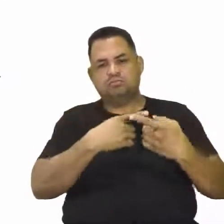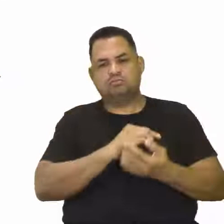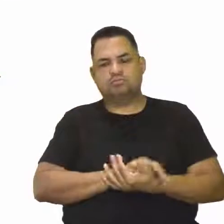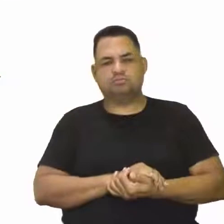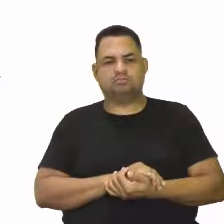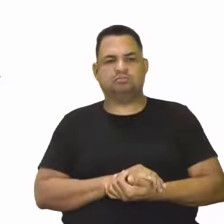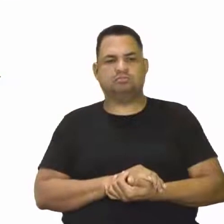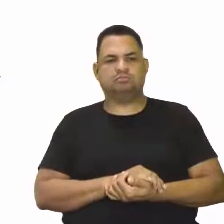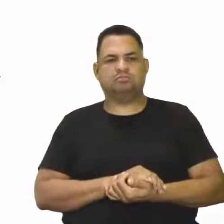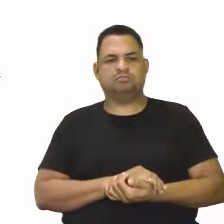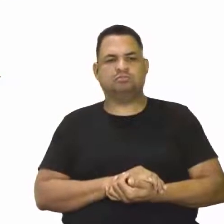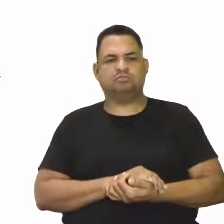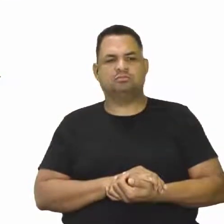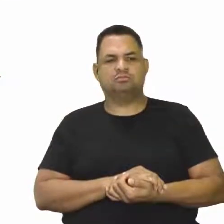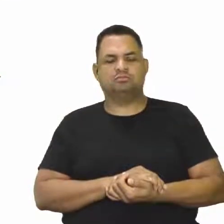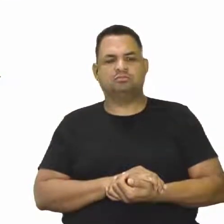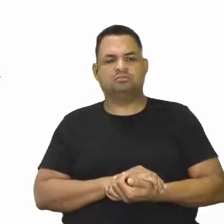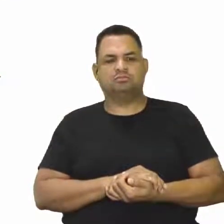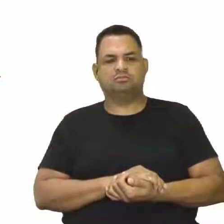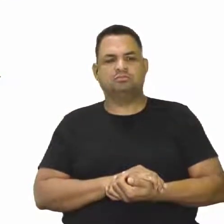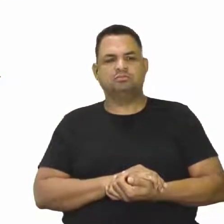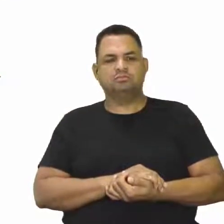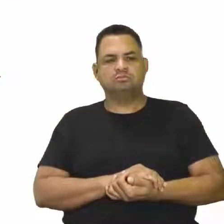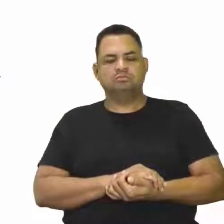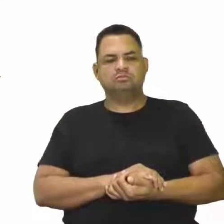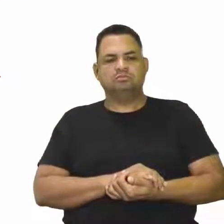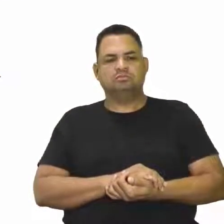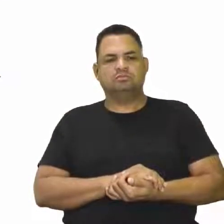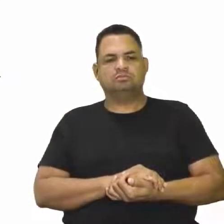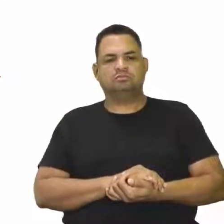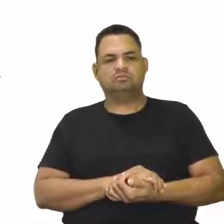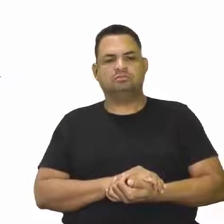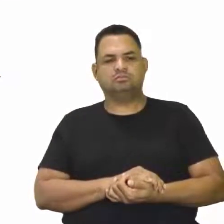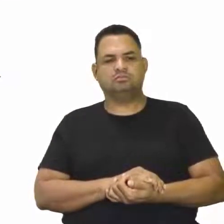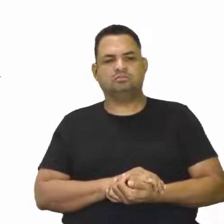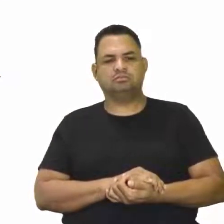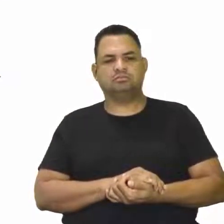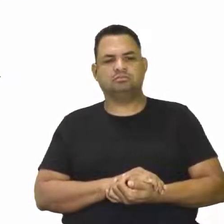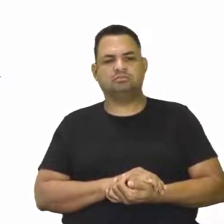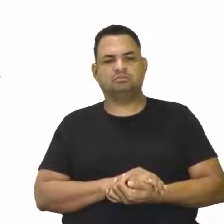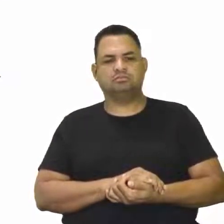não sofrer, já sabe. Oposição. Me